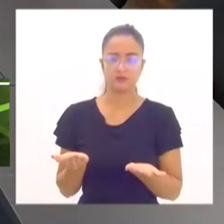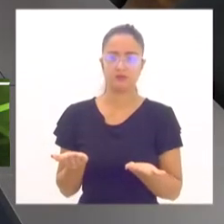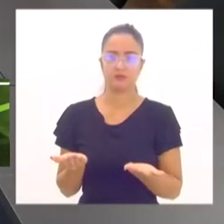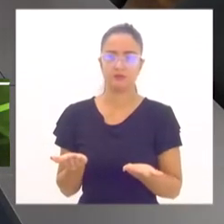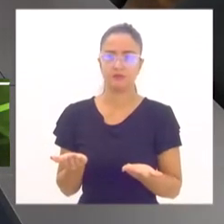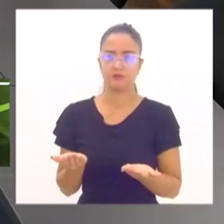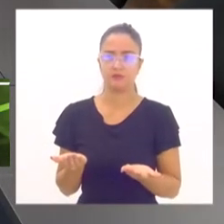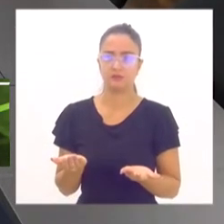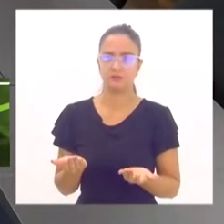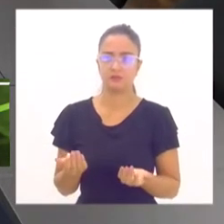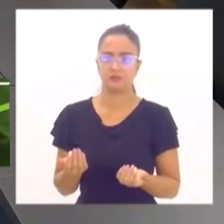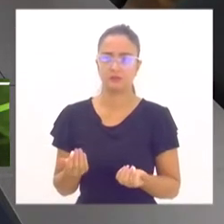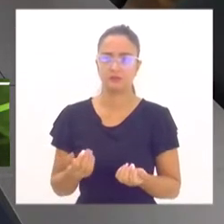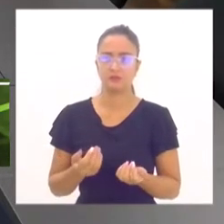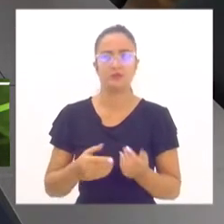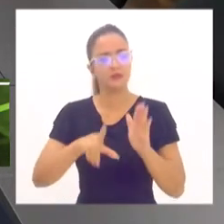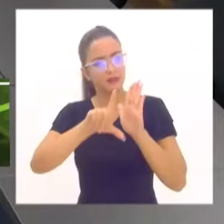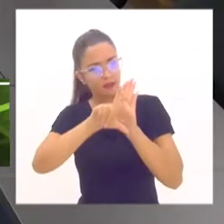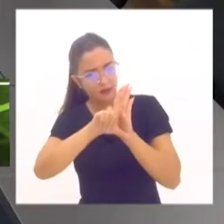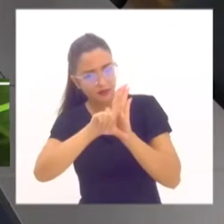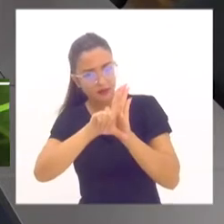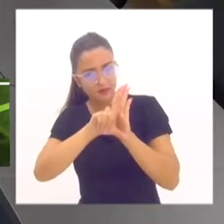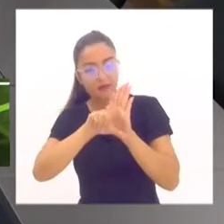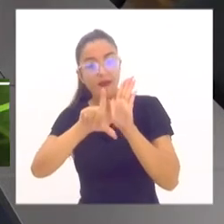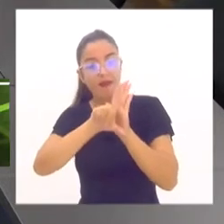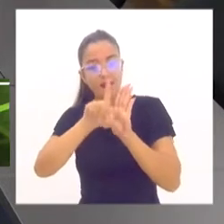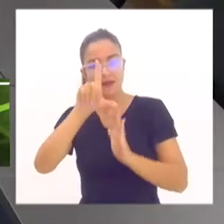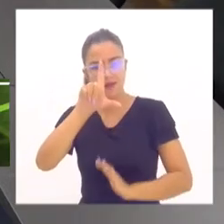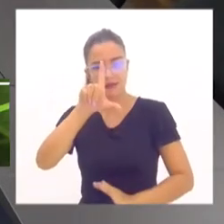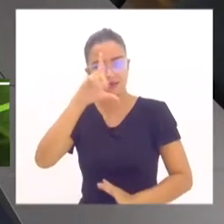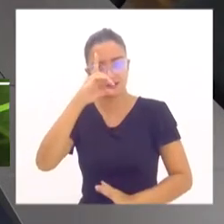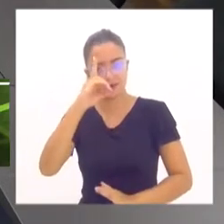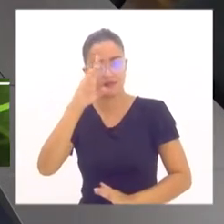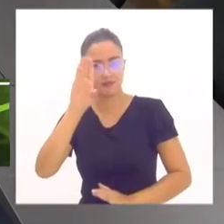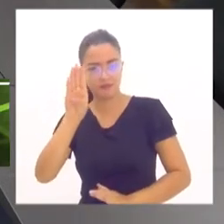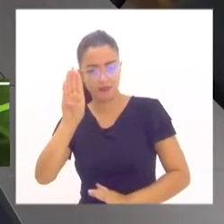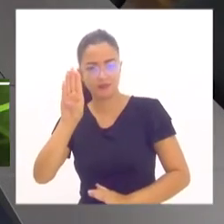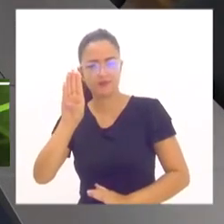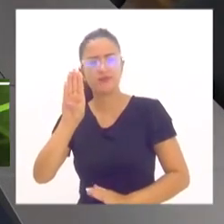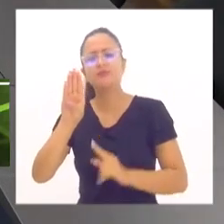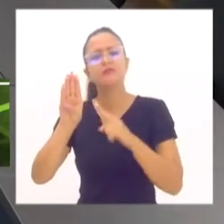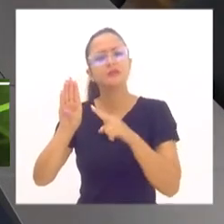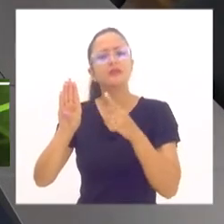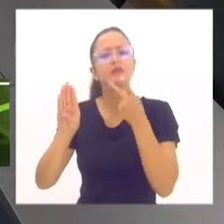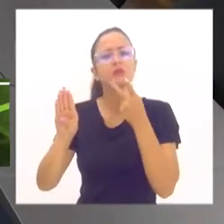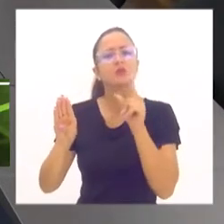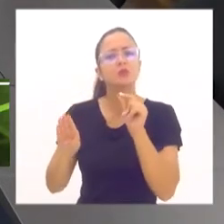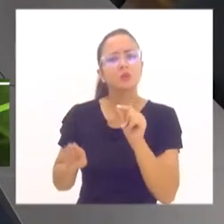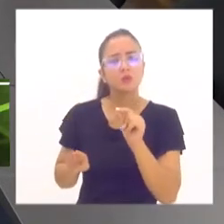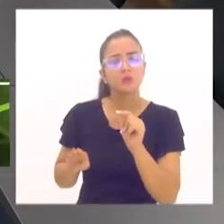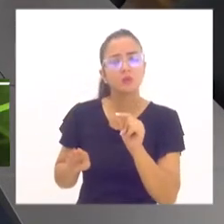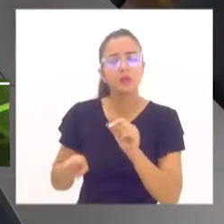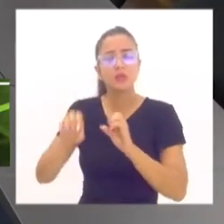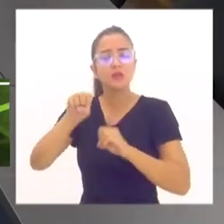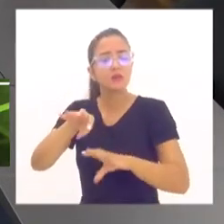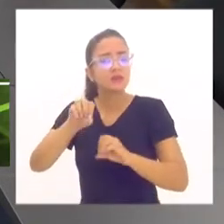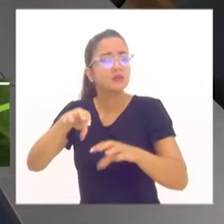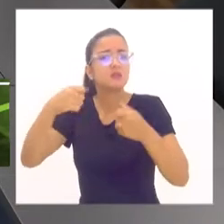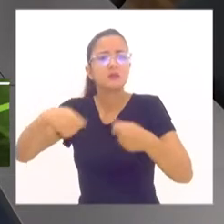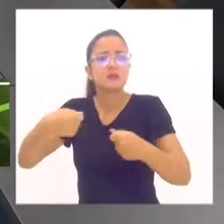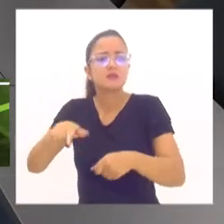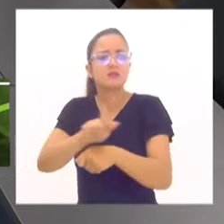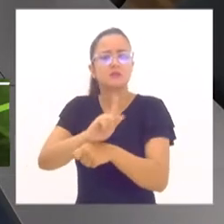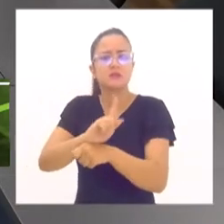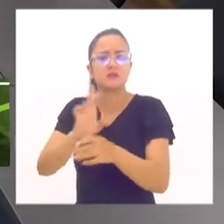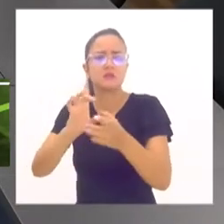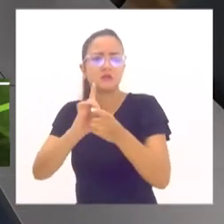né, na nossa Lei de Diretrizes e Bases, que a educação deve ser feita também com gestão democrática e com